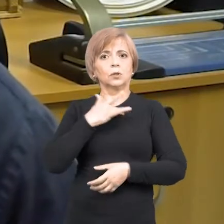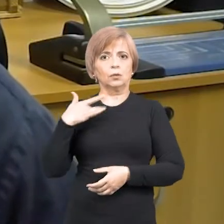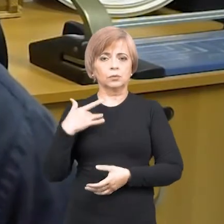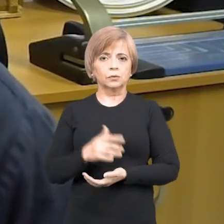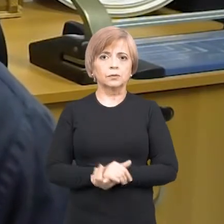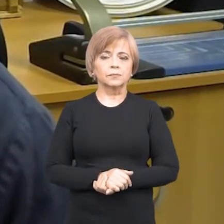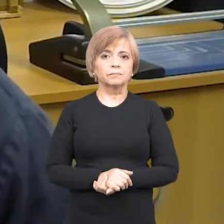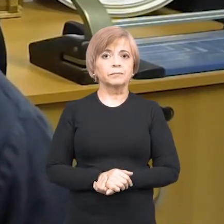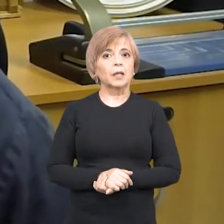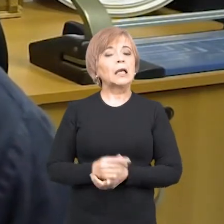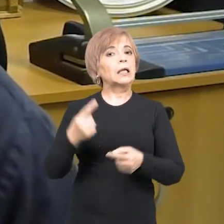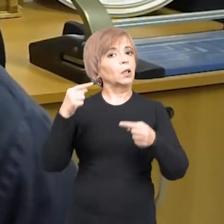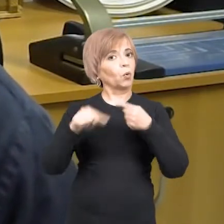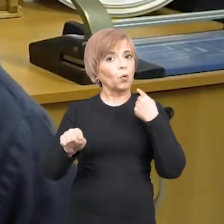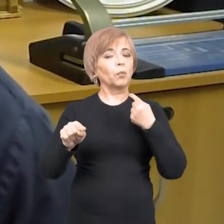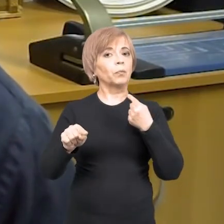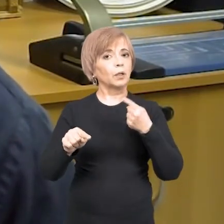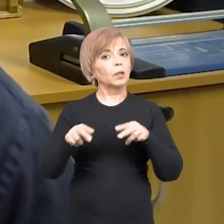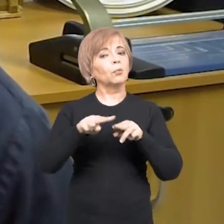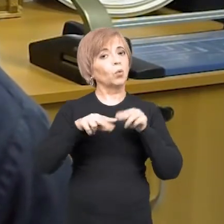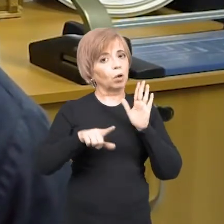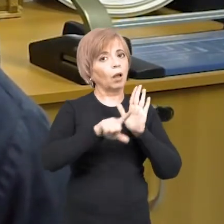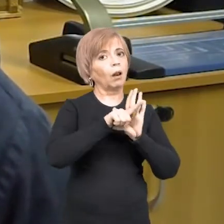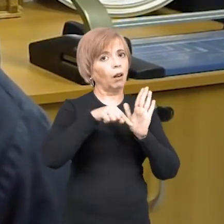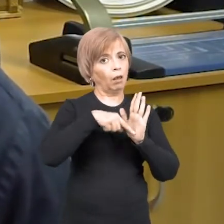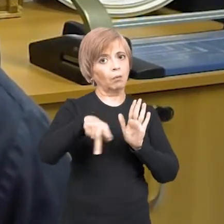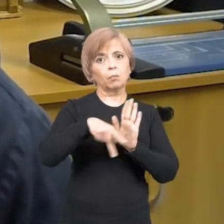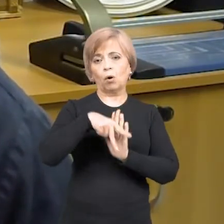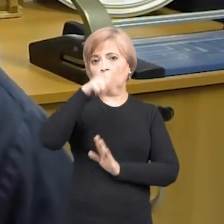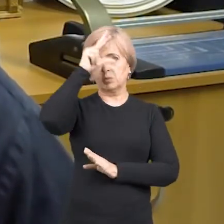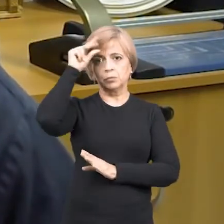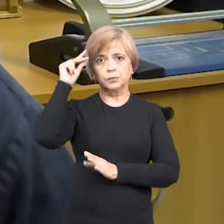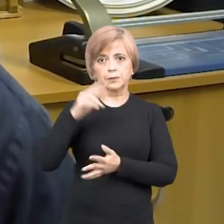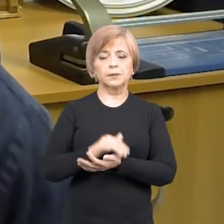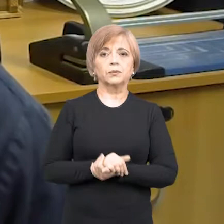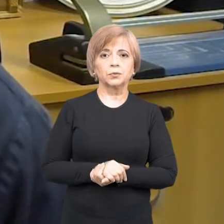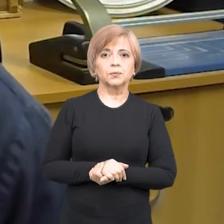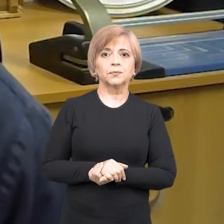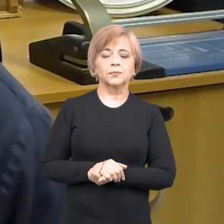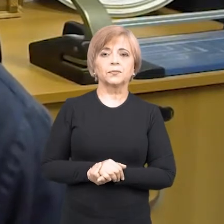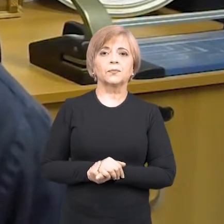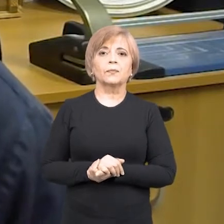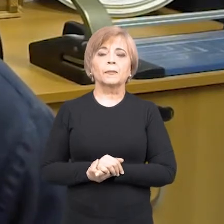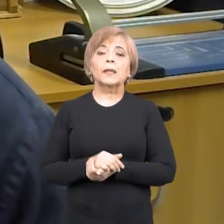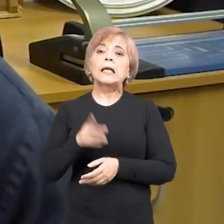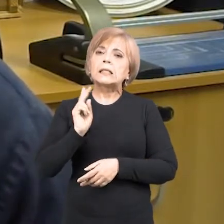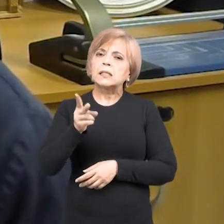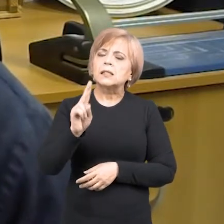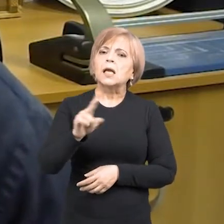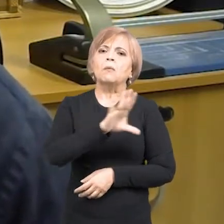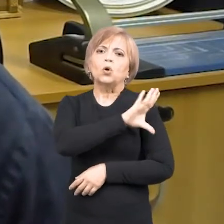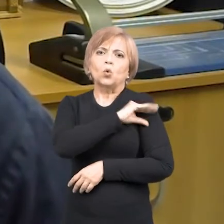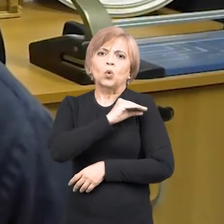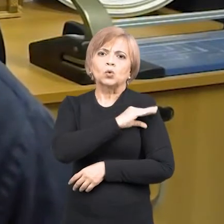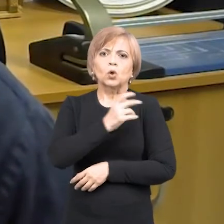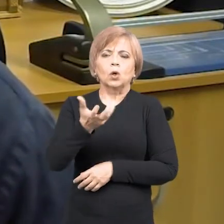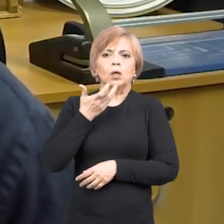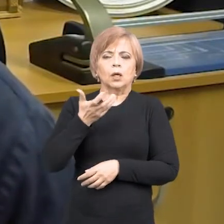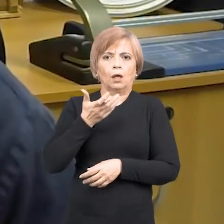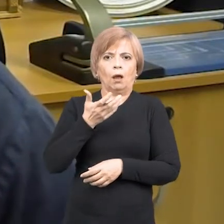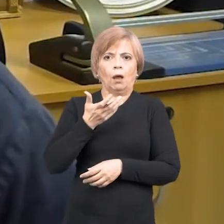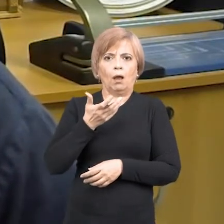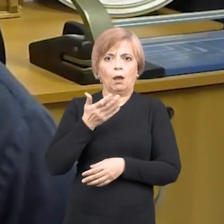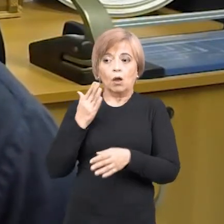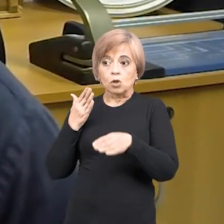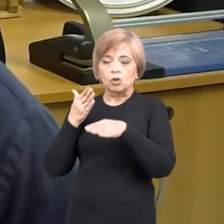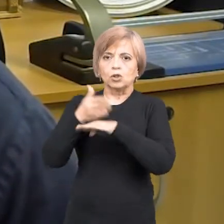de Saúde. Isso contrariando o determinado pela lei municipal. Isso significa que sempre que algum conselheiro quisesse exercer as